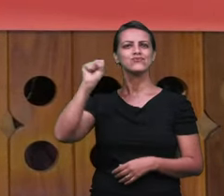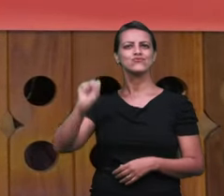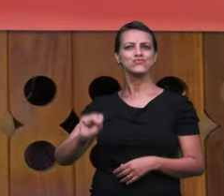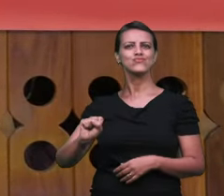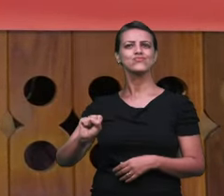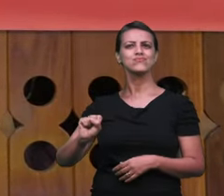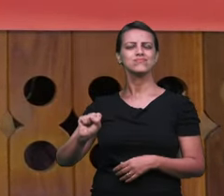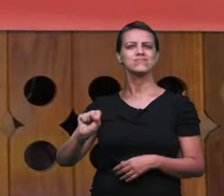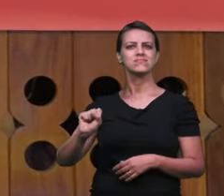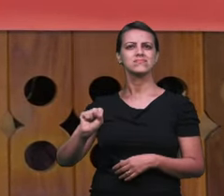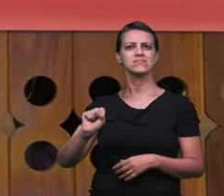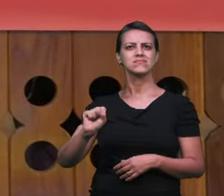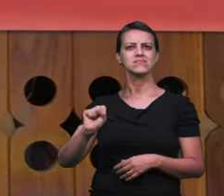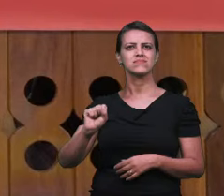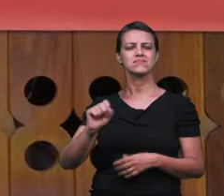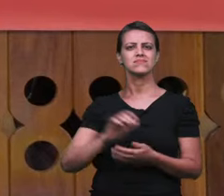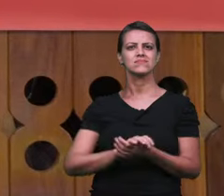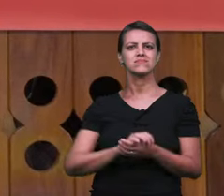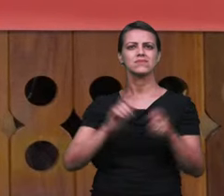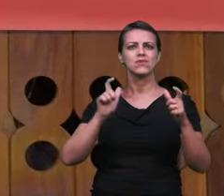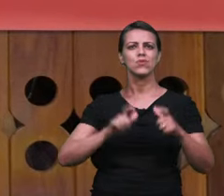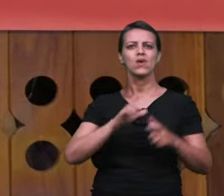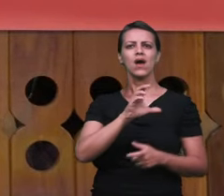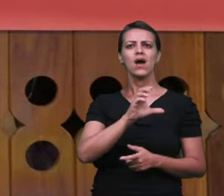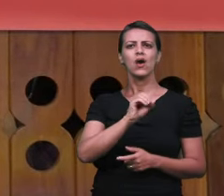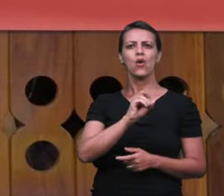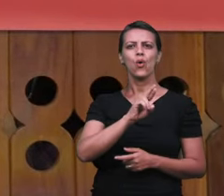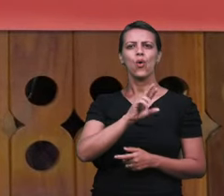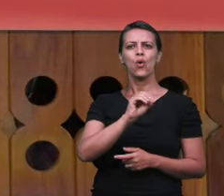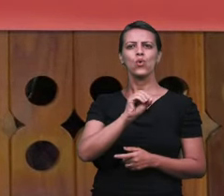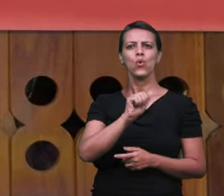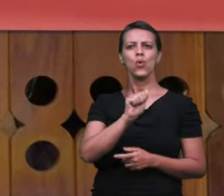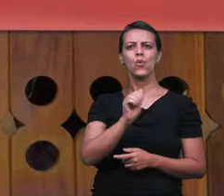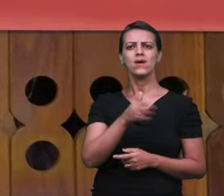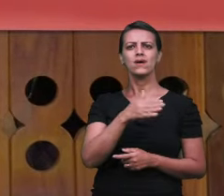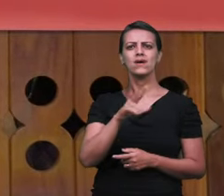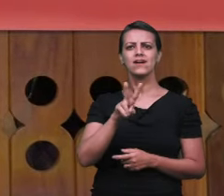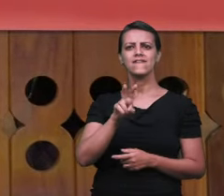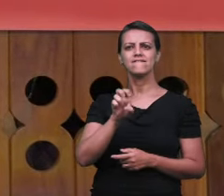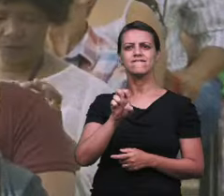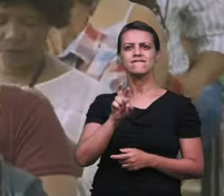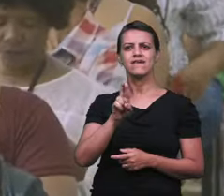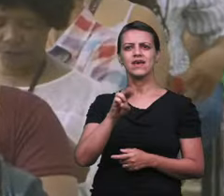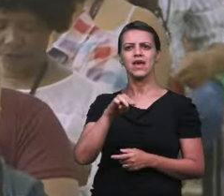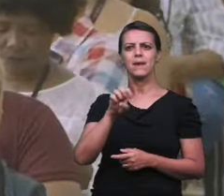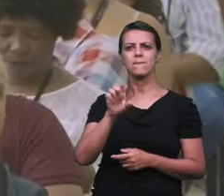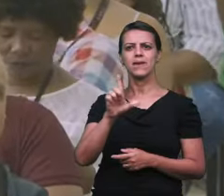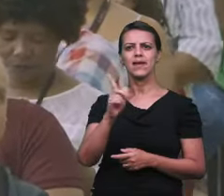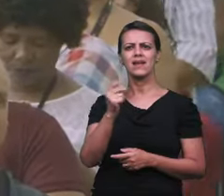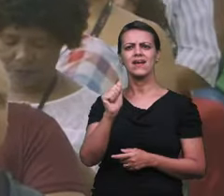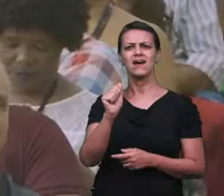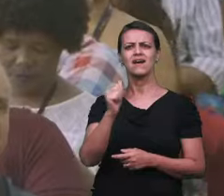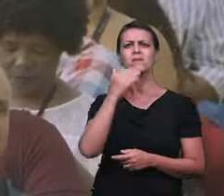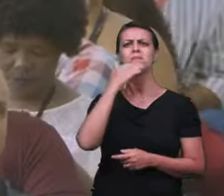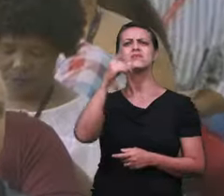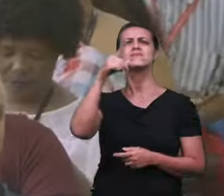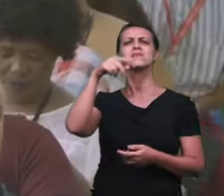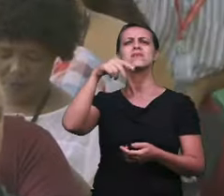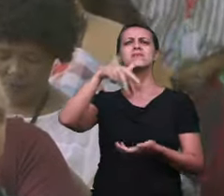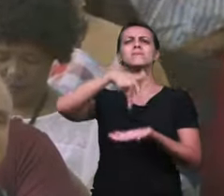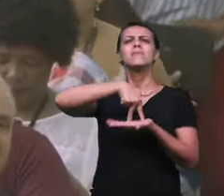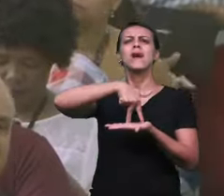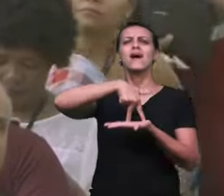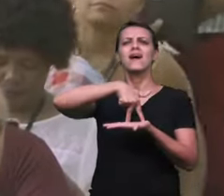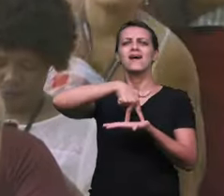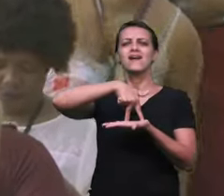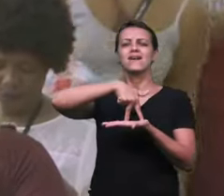de Coroa Vermelha, da aldeia de Coroa Vermelha, está conosco aqui. Eu queria que os irmãos se colocassem de pé, que os irmãos estão lá atrás. Isso, por